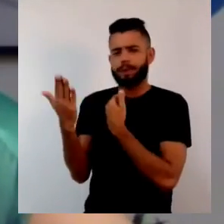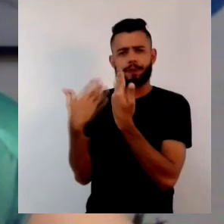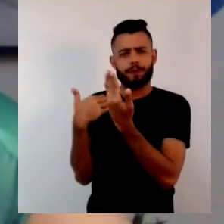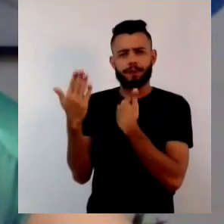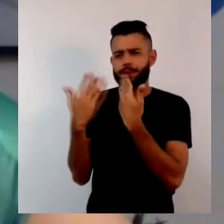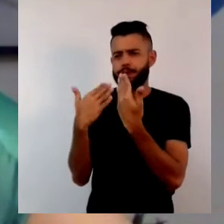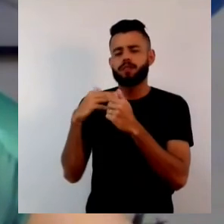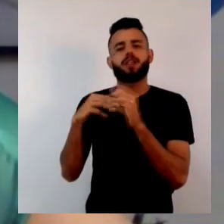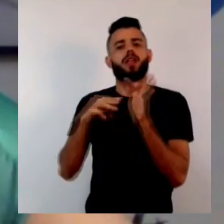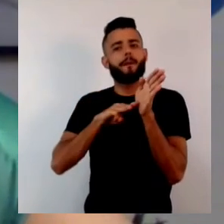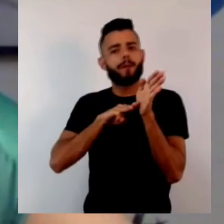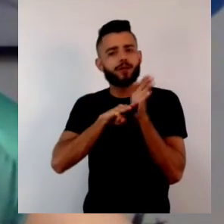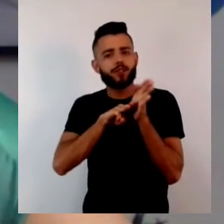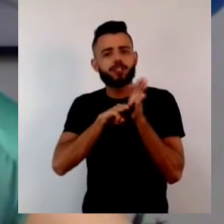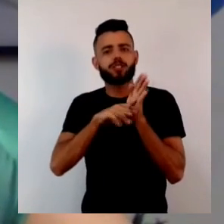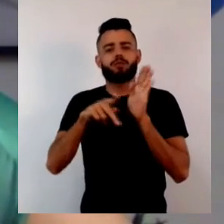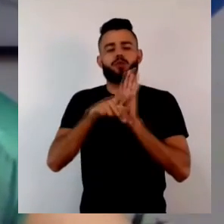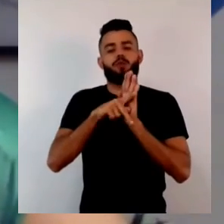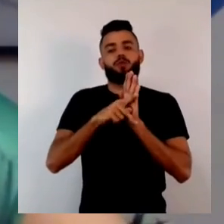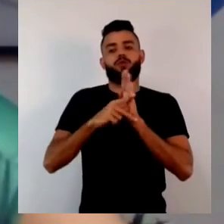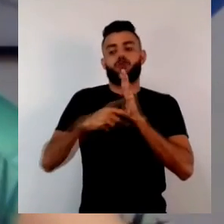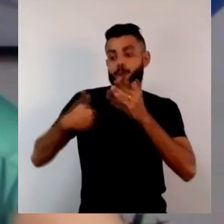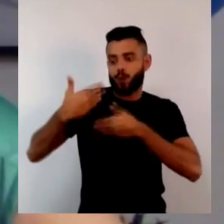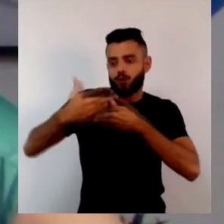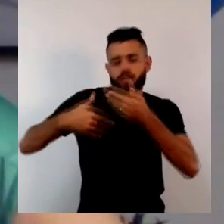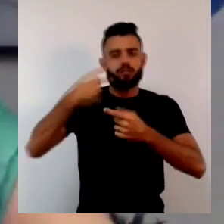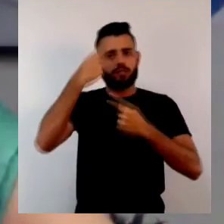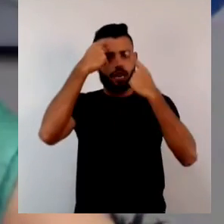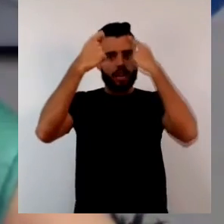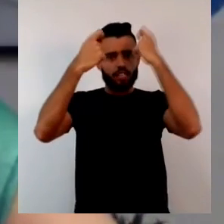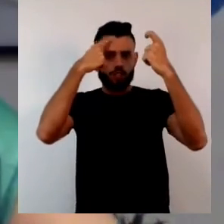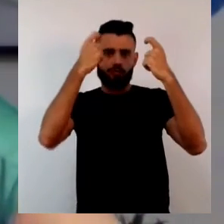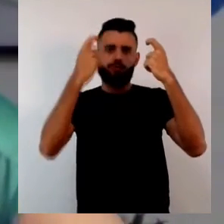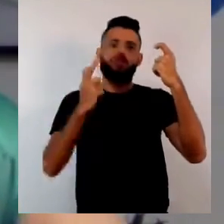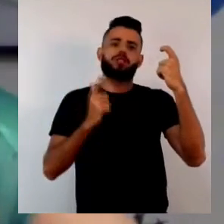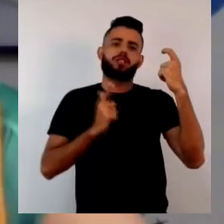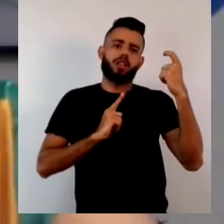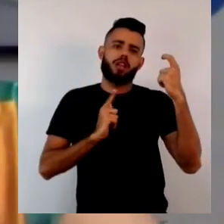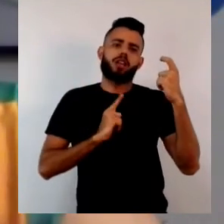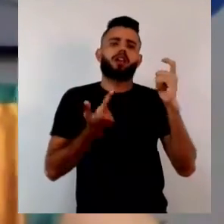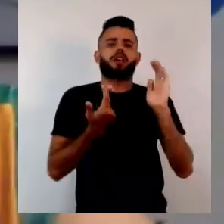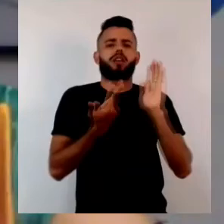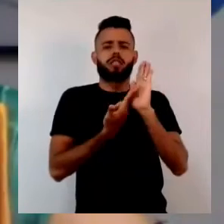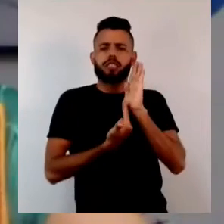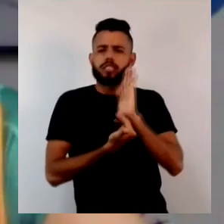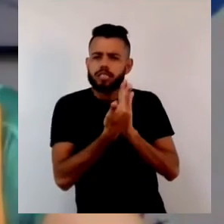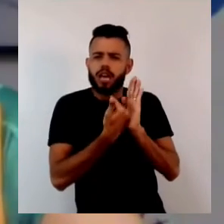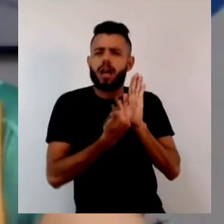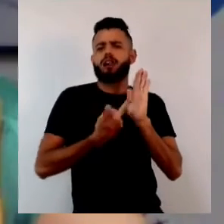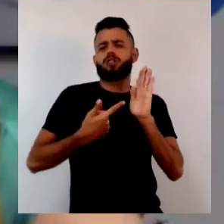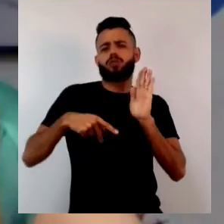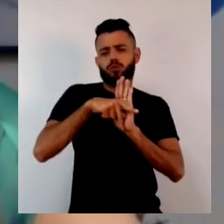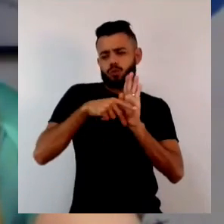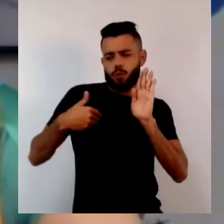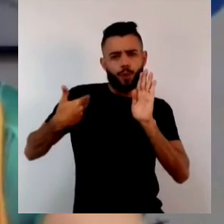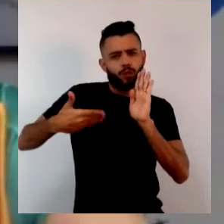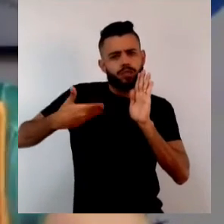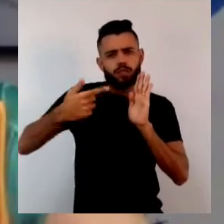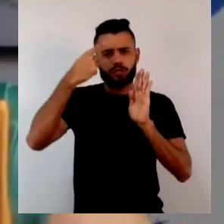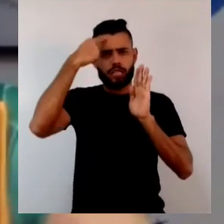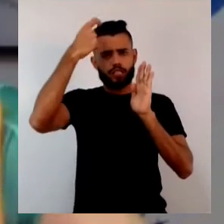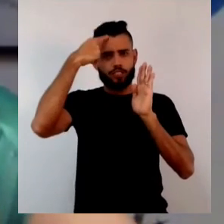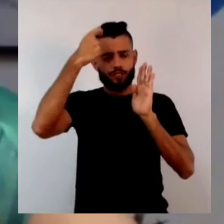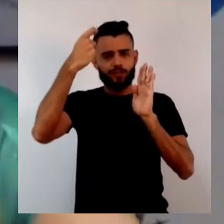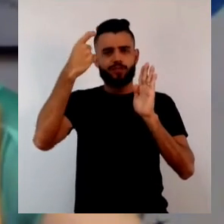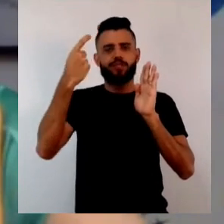processos criativos, então você vai ver, a gente vai usar muita coisa de design thinking no processo criativo, mas você não vai ver nenhum post-it, porque